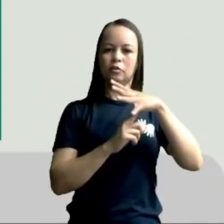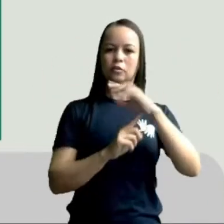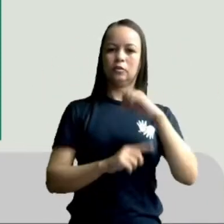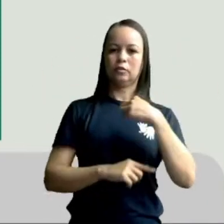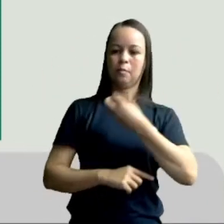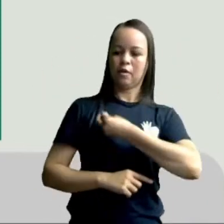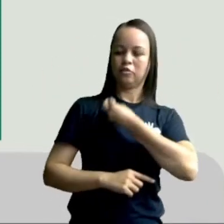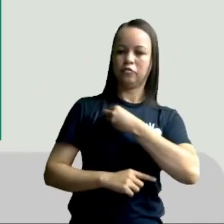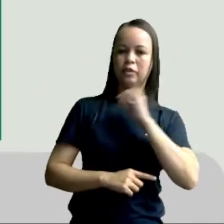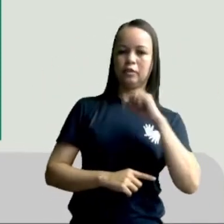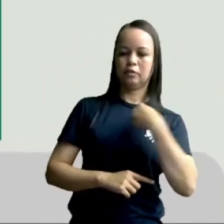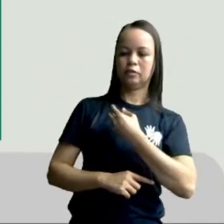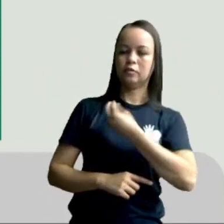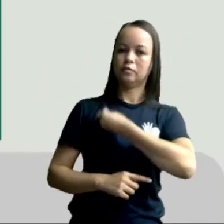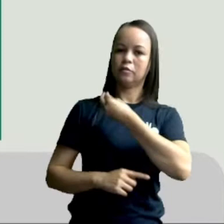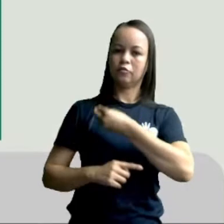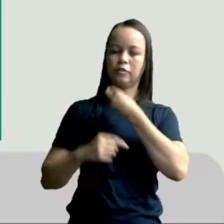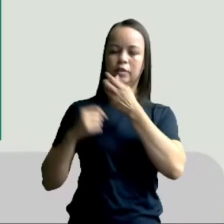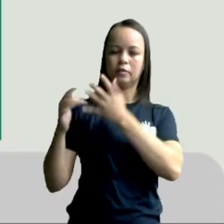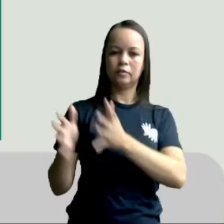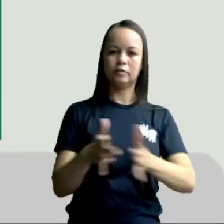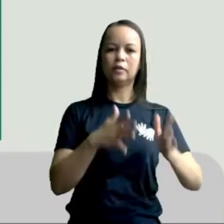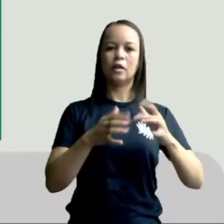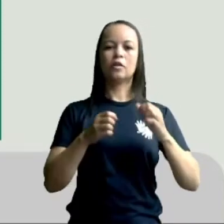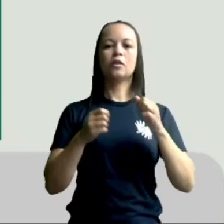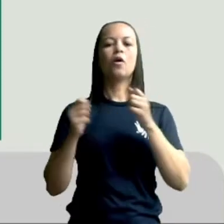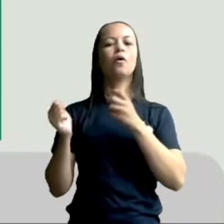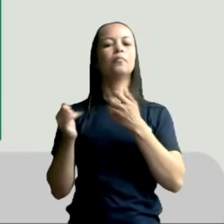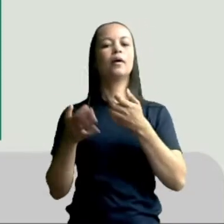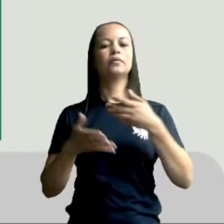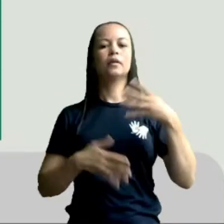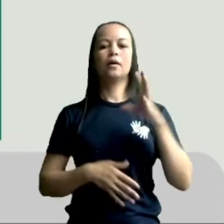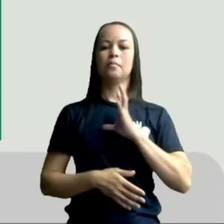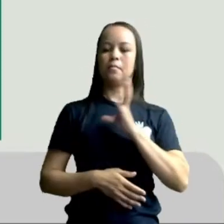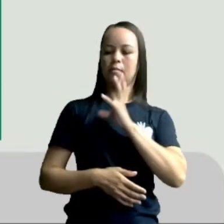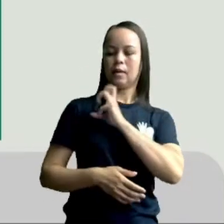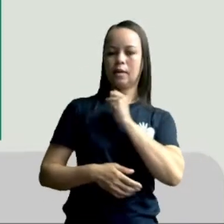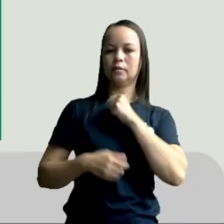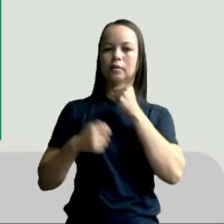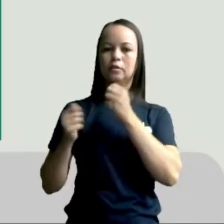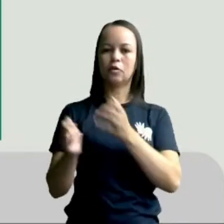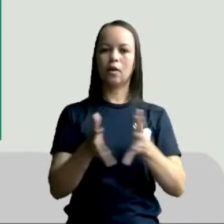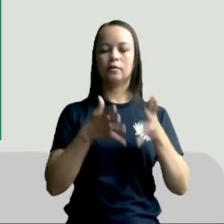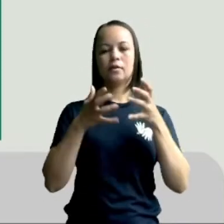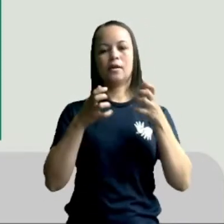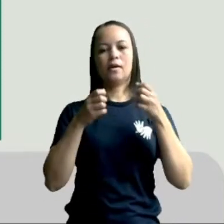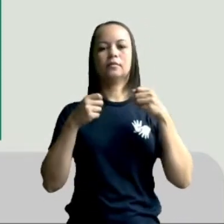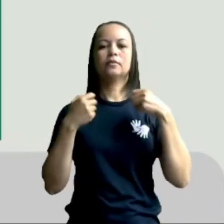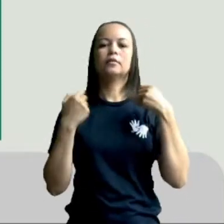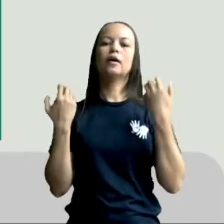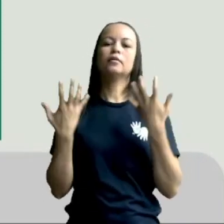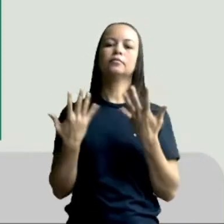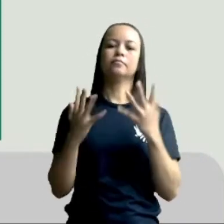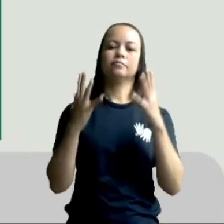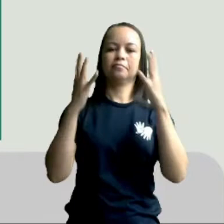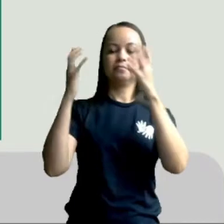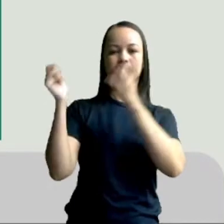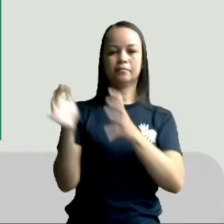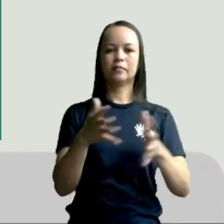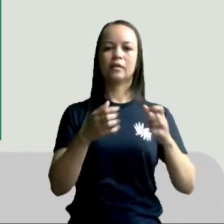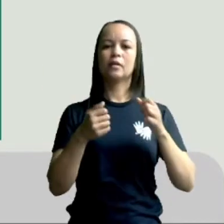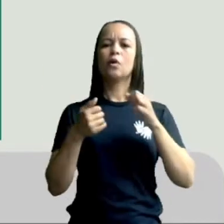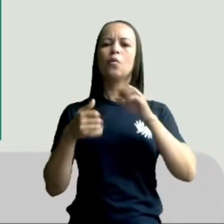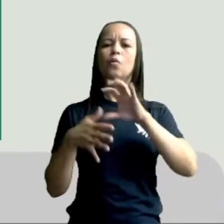seio mais amores. Ó pátria amada, idolatrada, salve, salve. Brasil, de amor eterno seja símbolo,